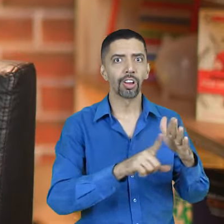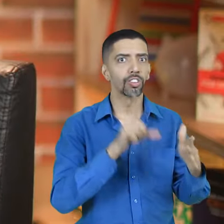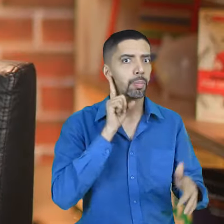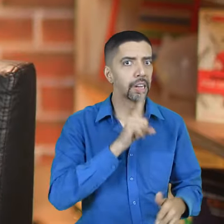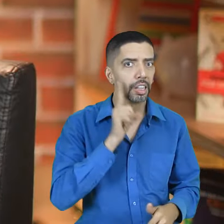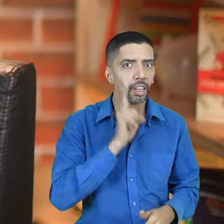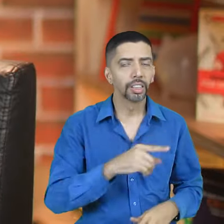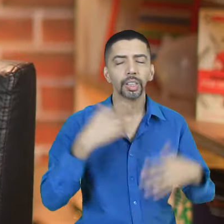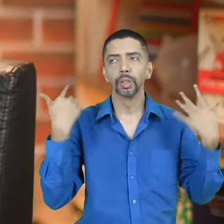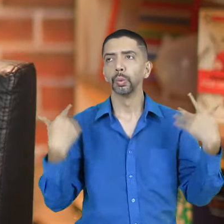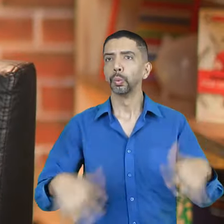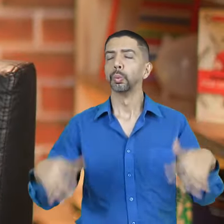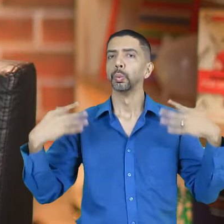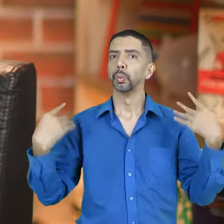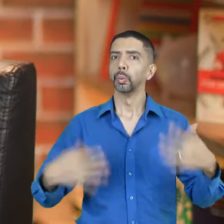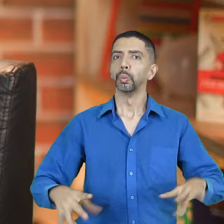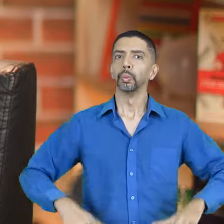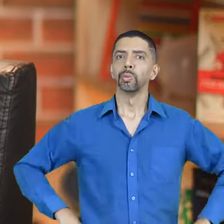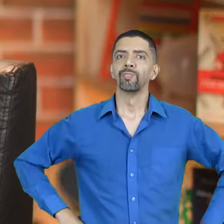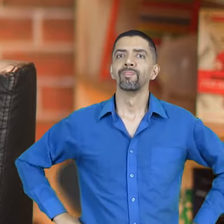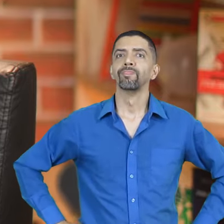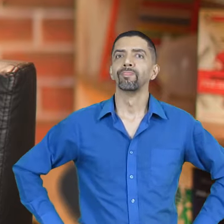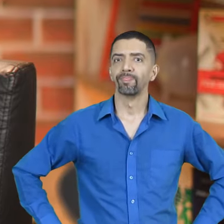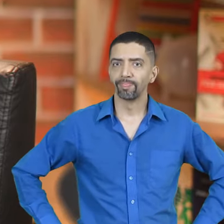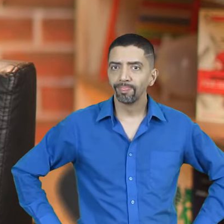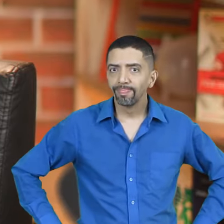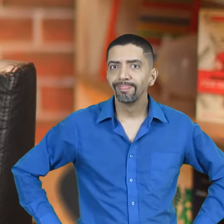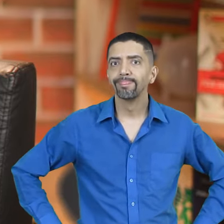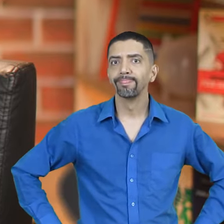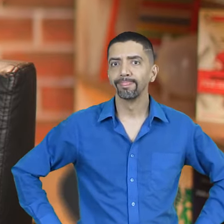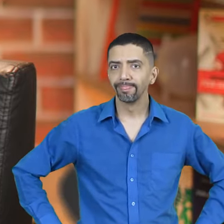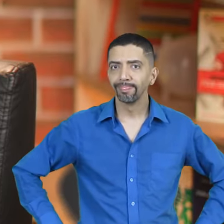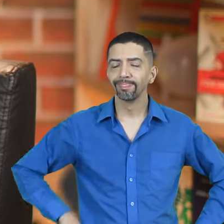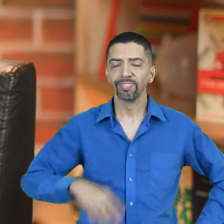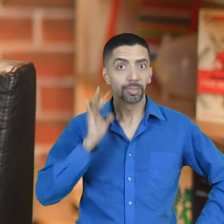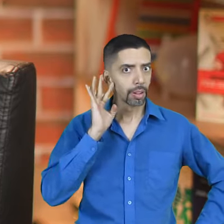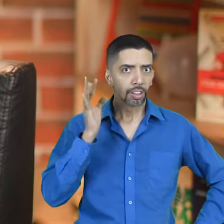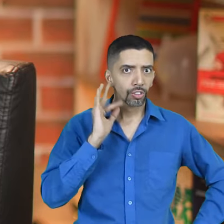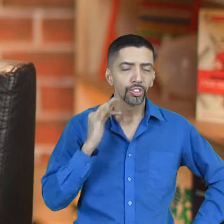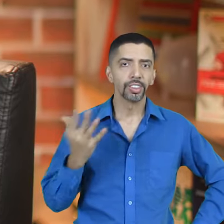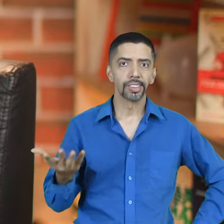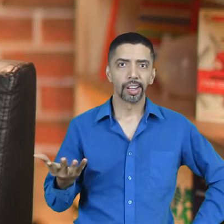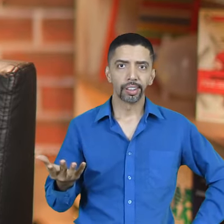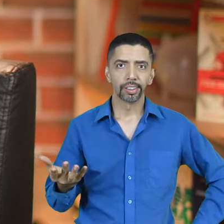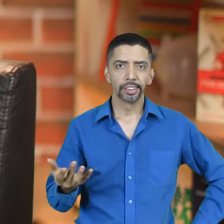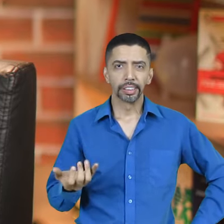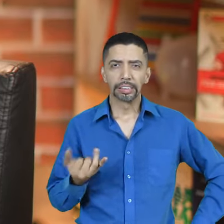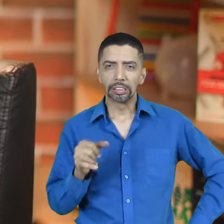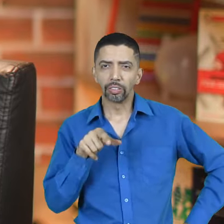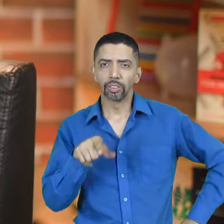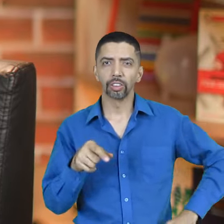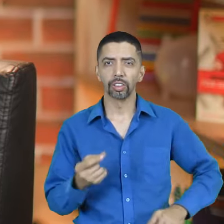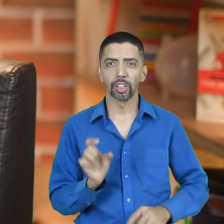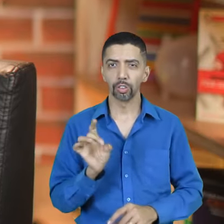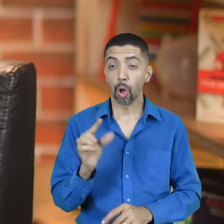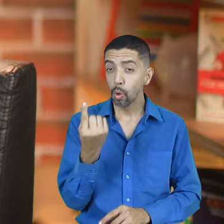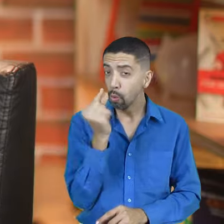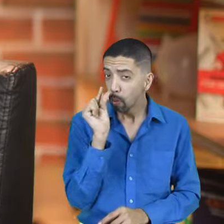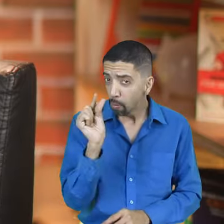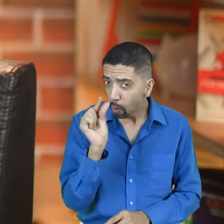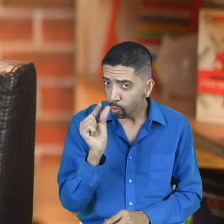eu quiser até lá dar uma palhinha, colocar lá 5, 10% nela, isso não afetaria o